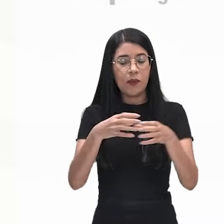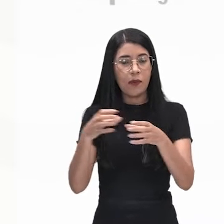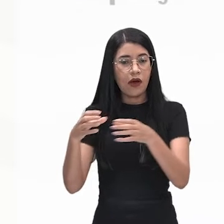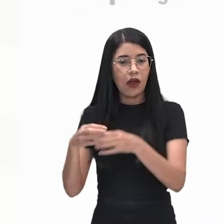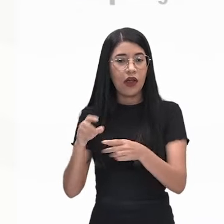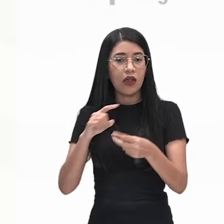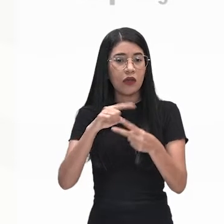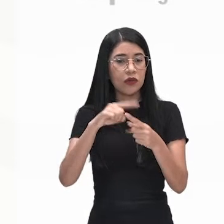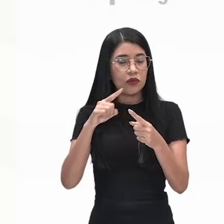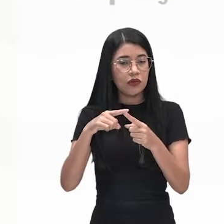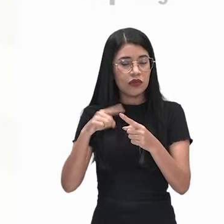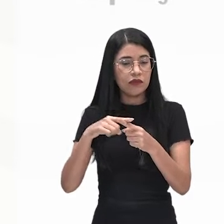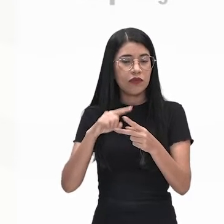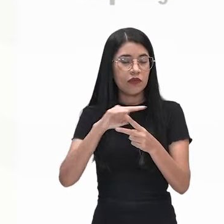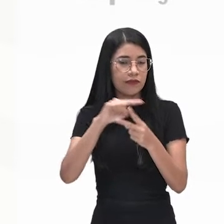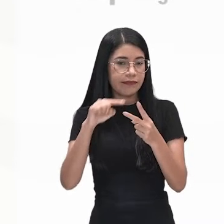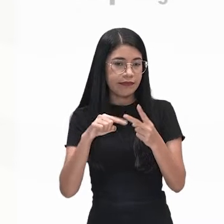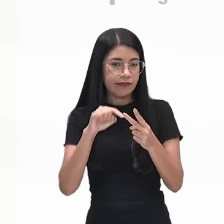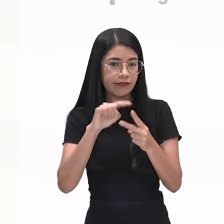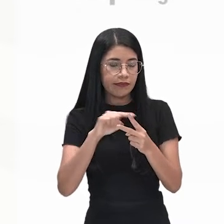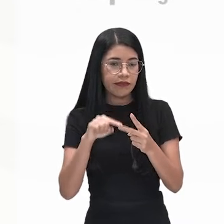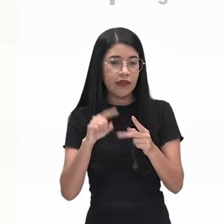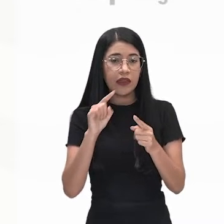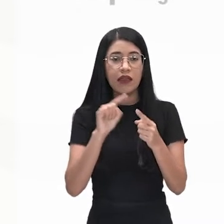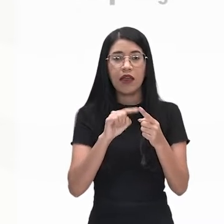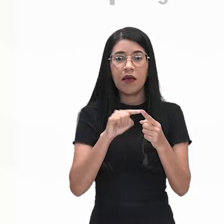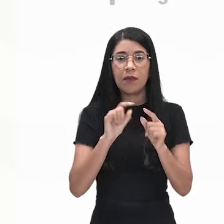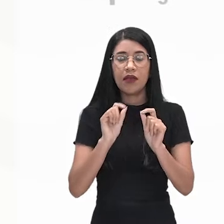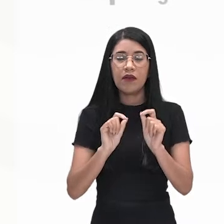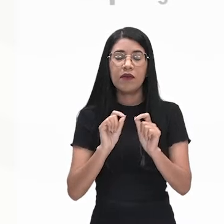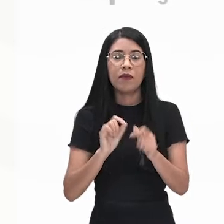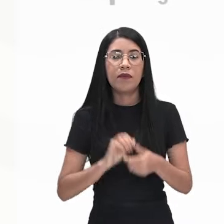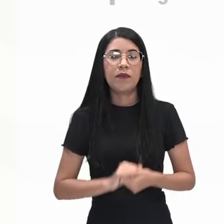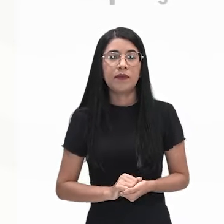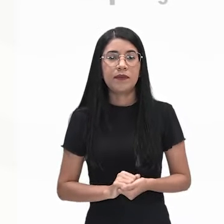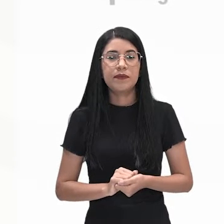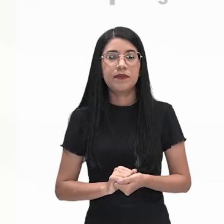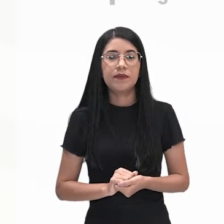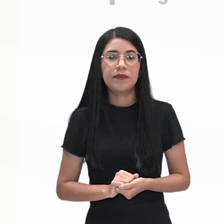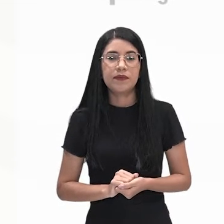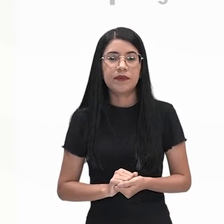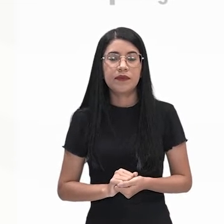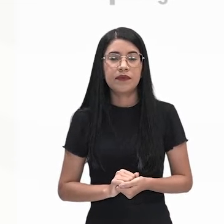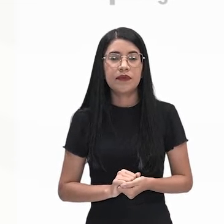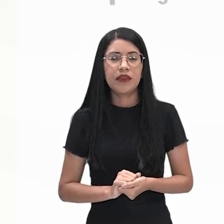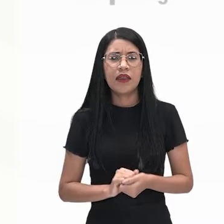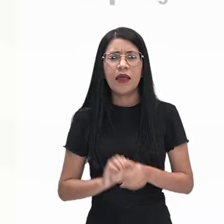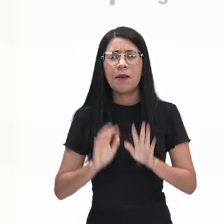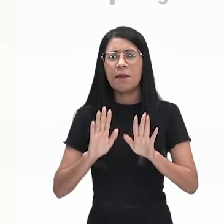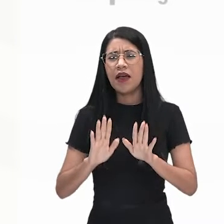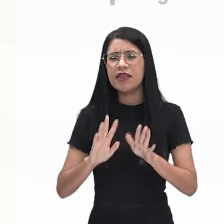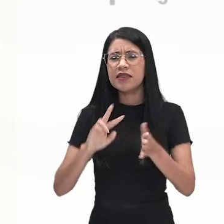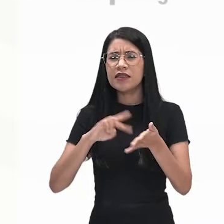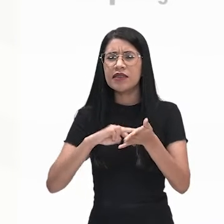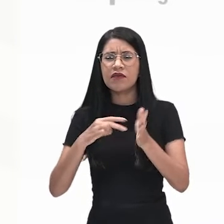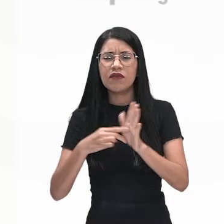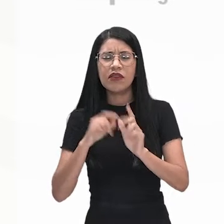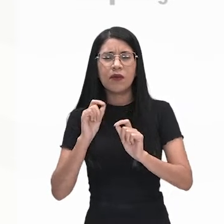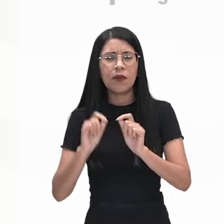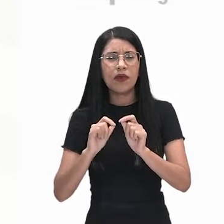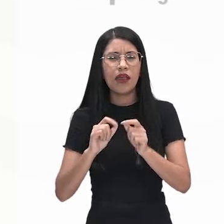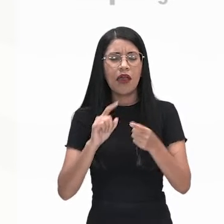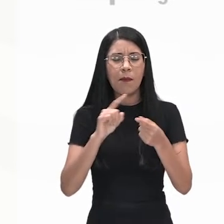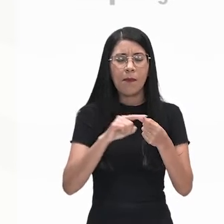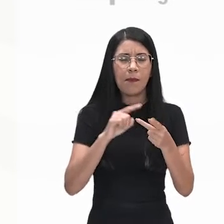naturezas, tá bom? A primeira natureza e a segunda natureza. Professor, o que seria essa primeira